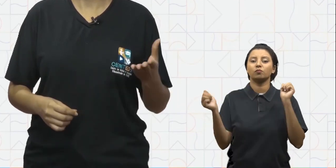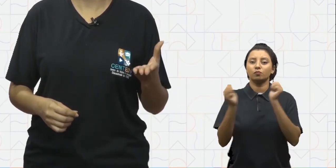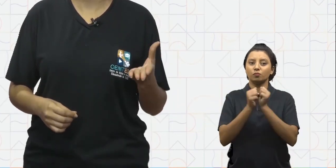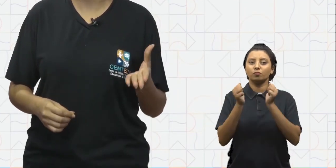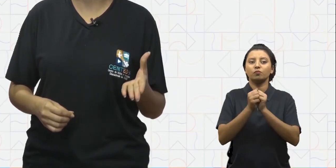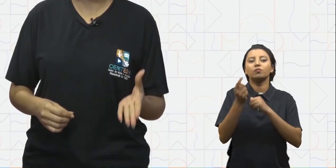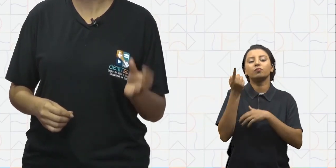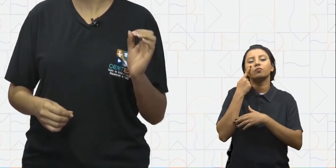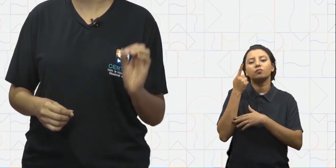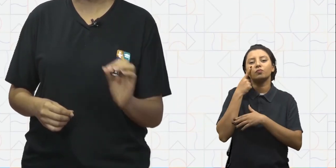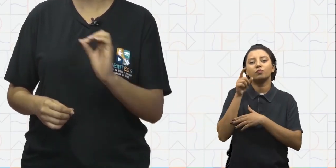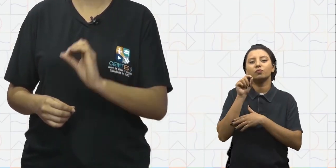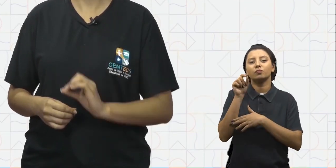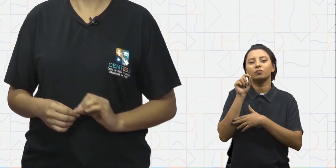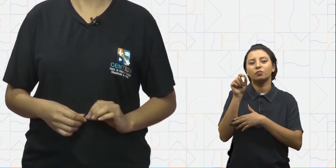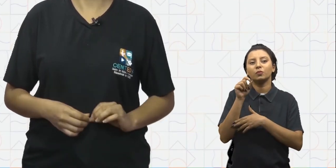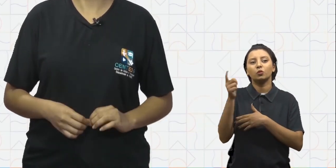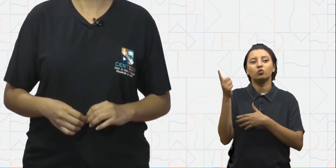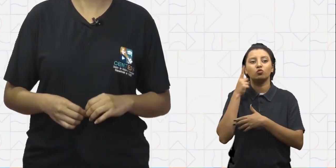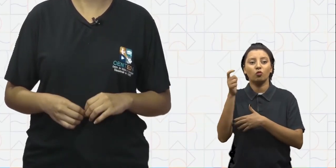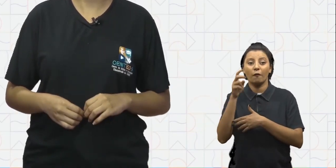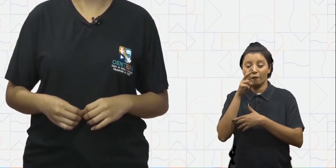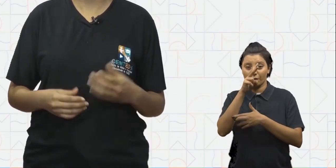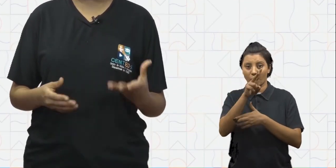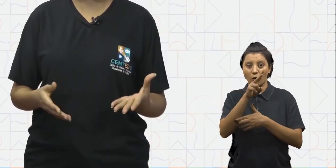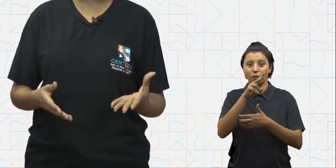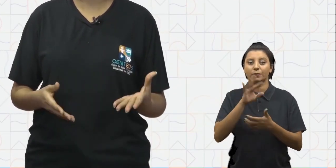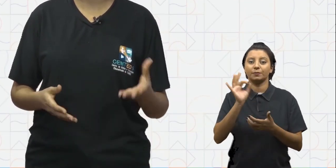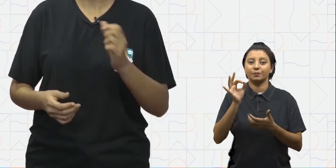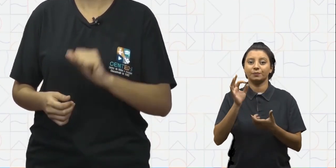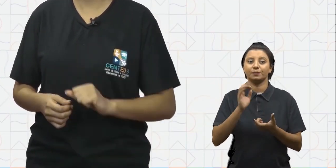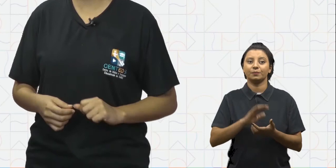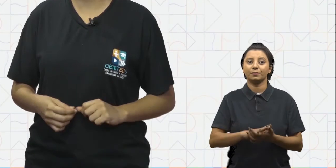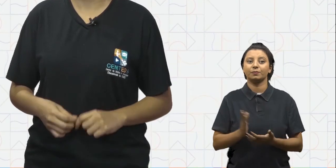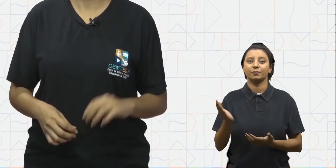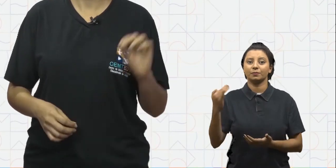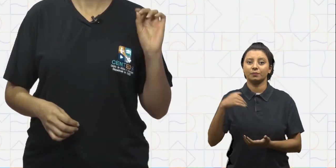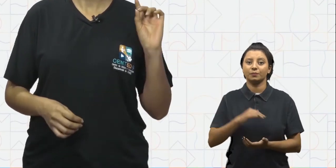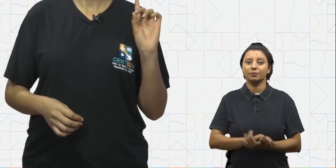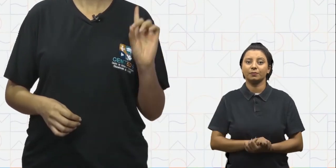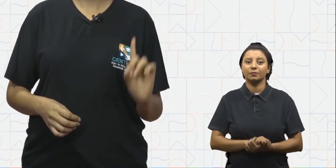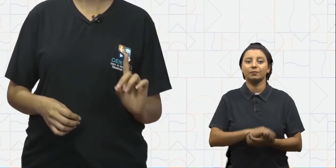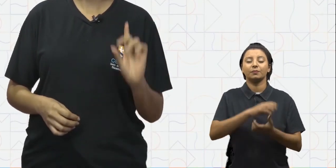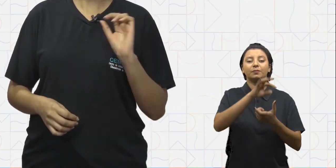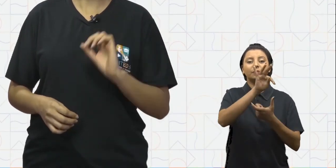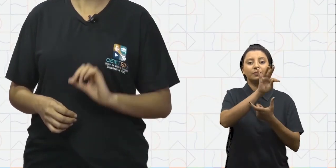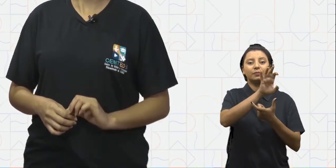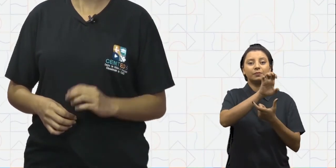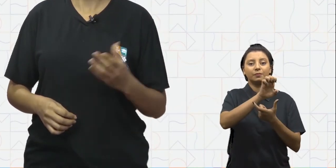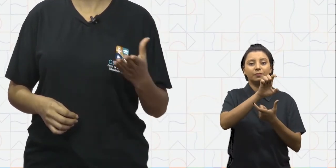comigo, verificará qual o som mais forte de cada uma, ok? Vamos lá!